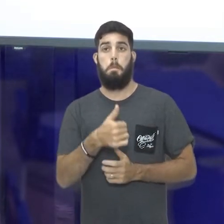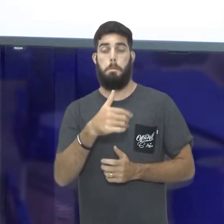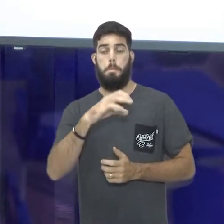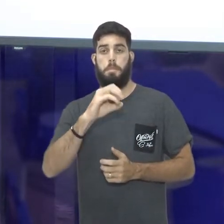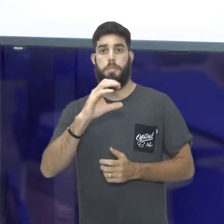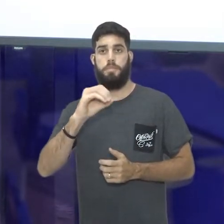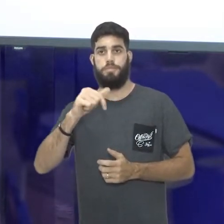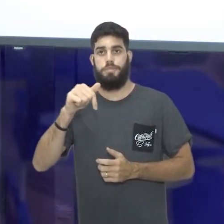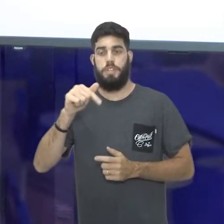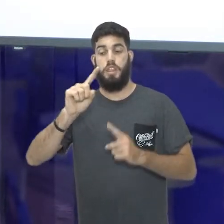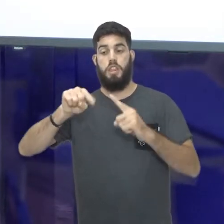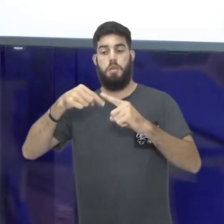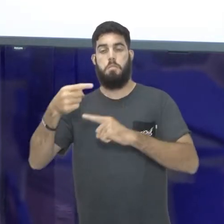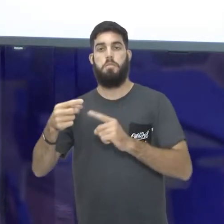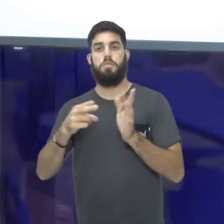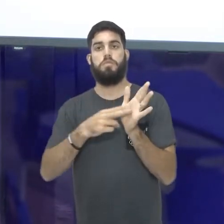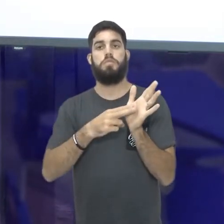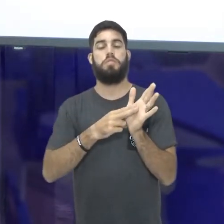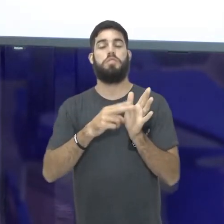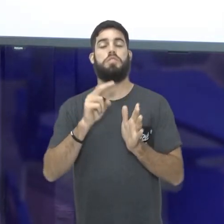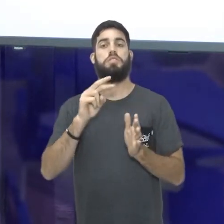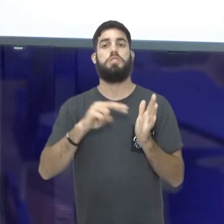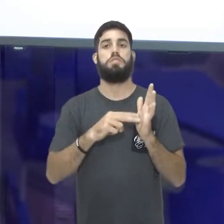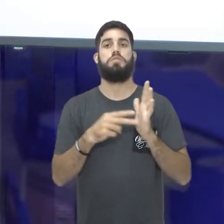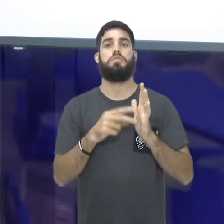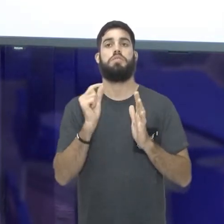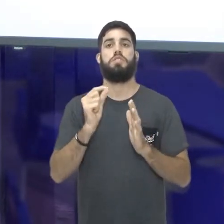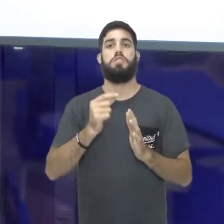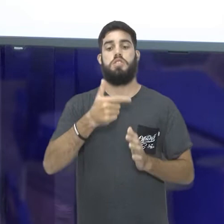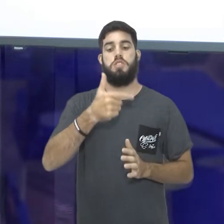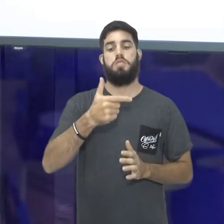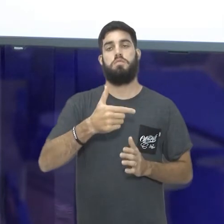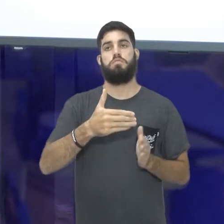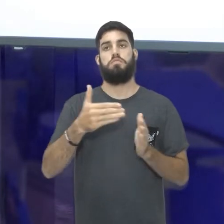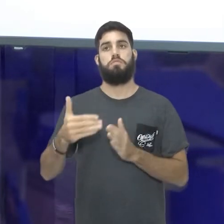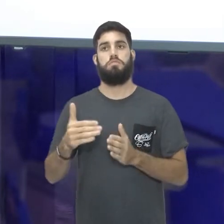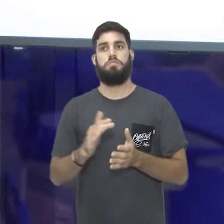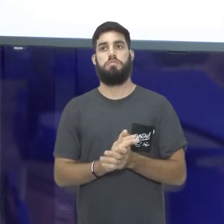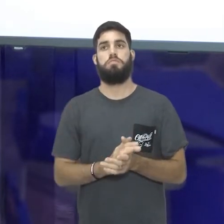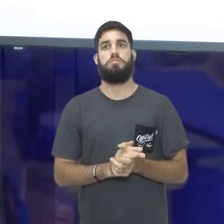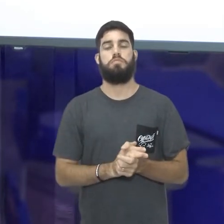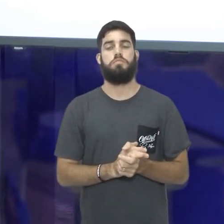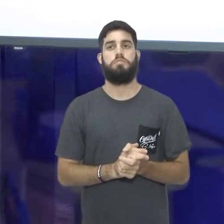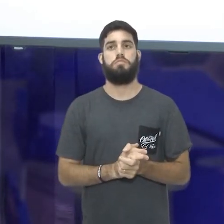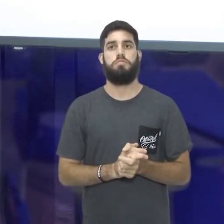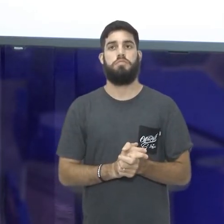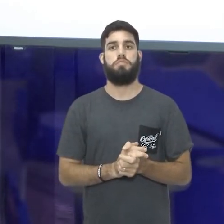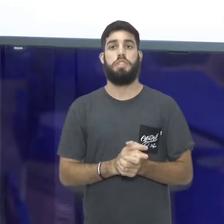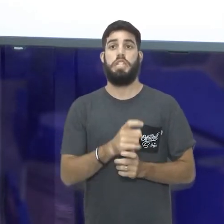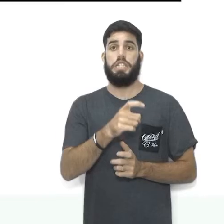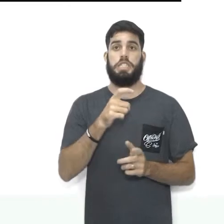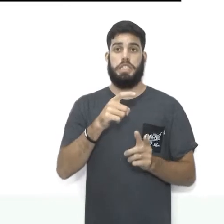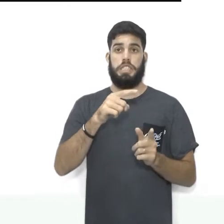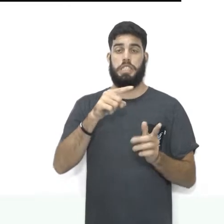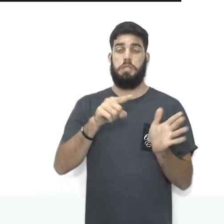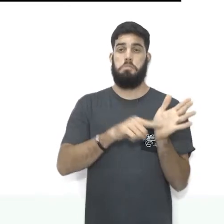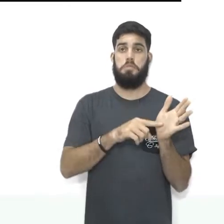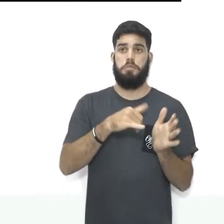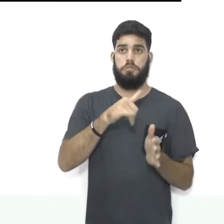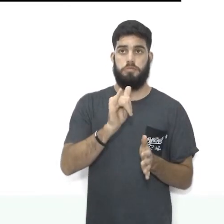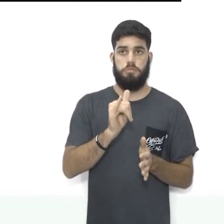vem após esse sinal, ele será o meu segundo membro. No segundo caso aqui, x menos y, que é igual